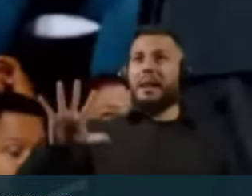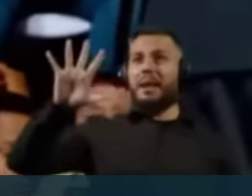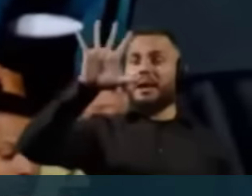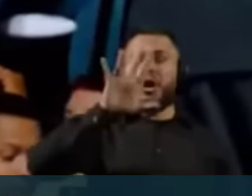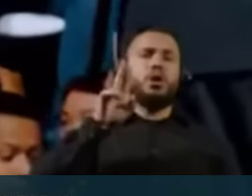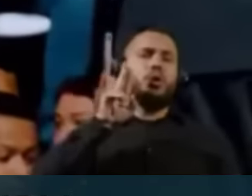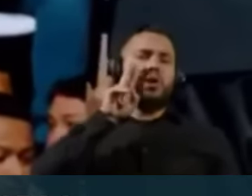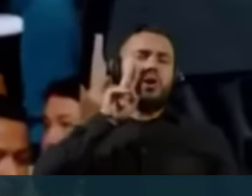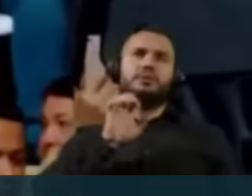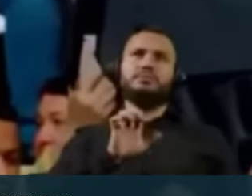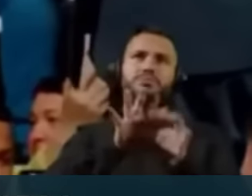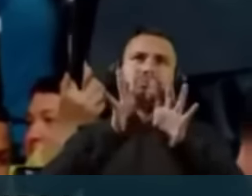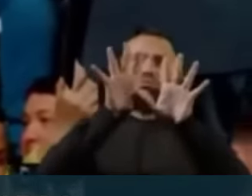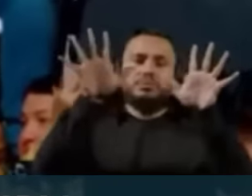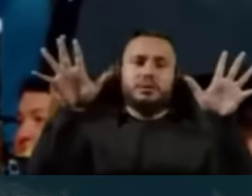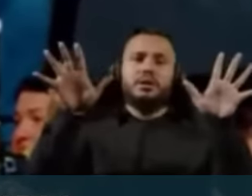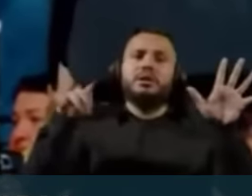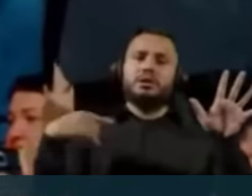rosa